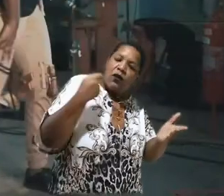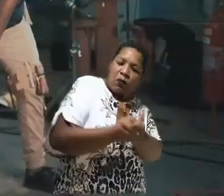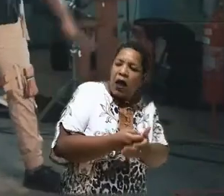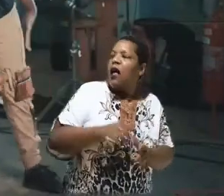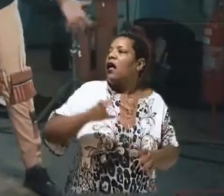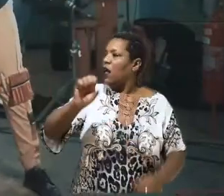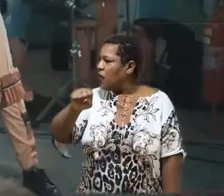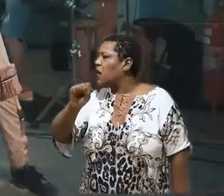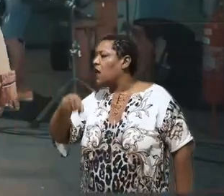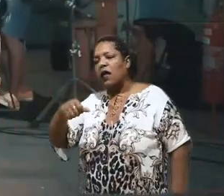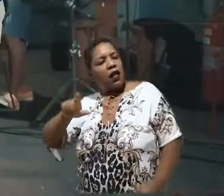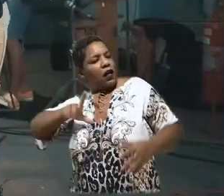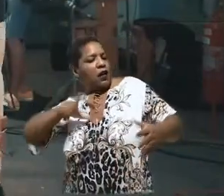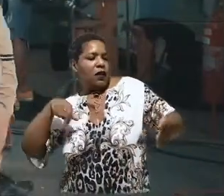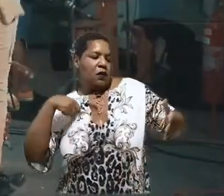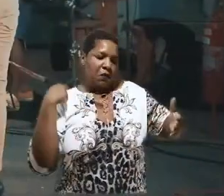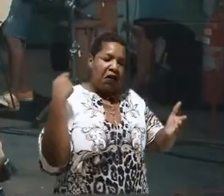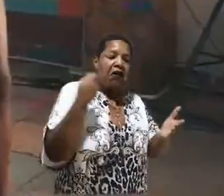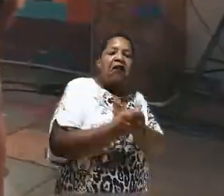Oi